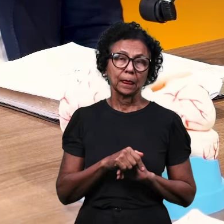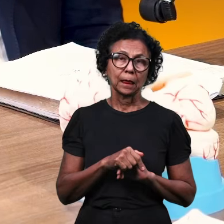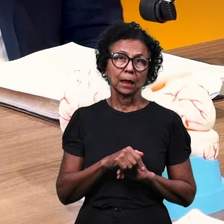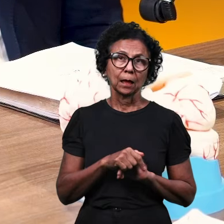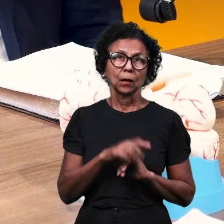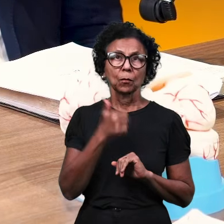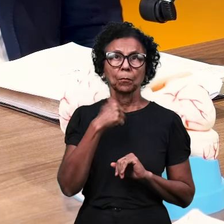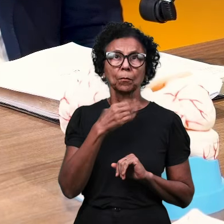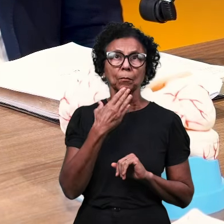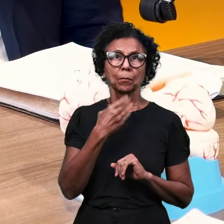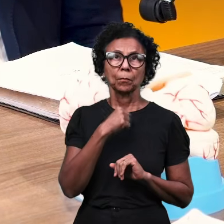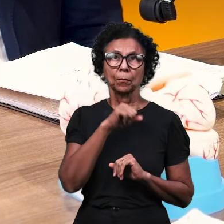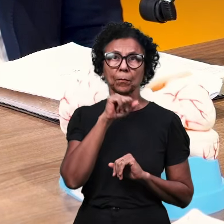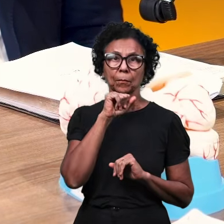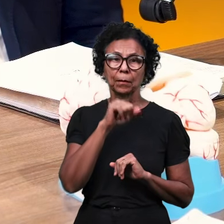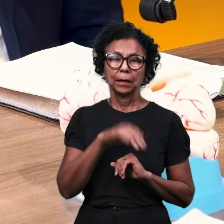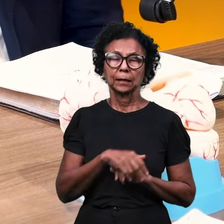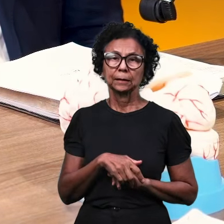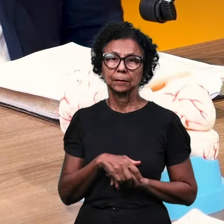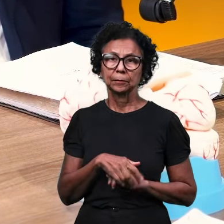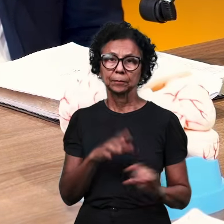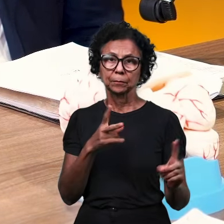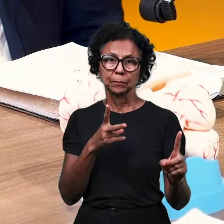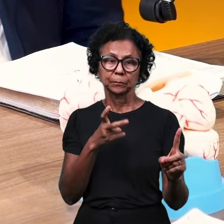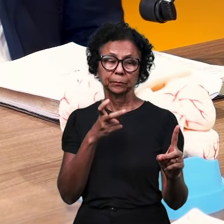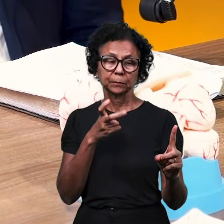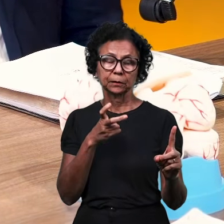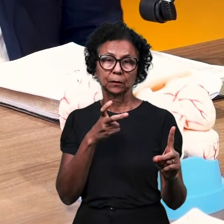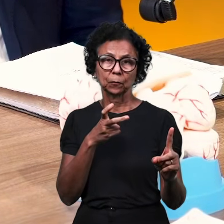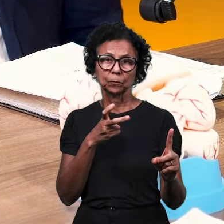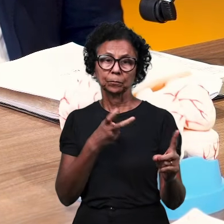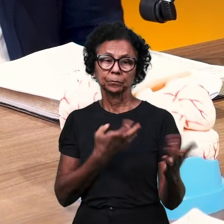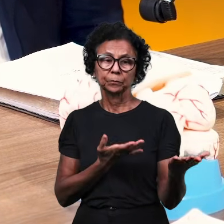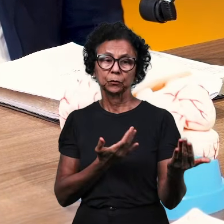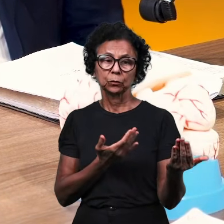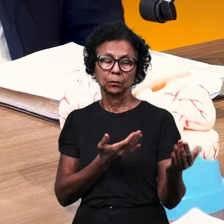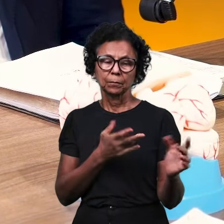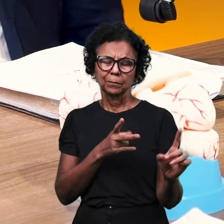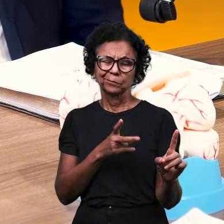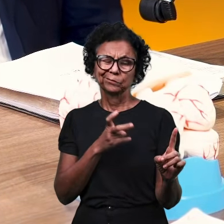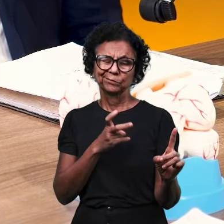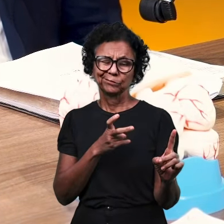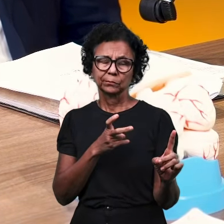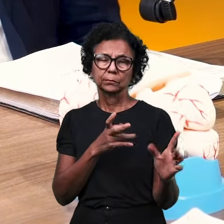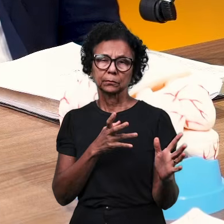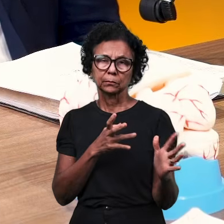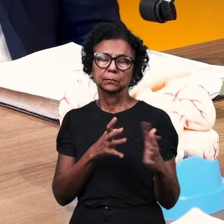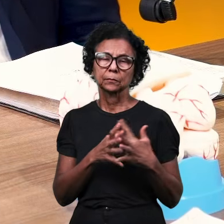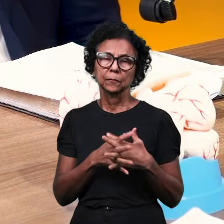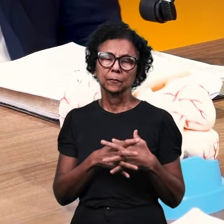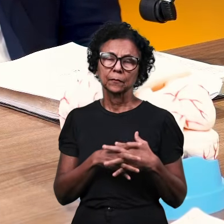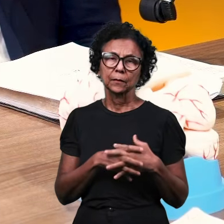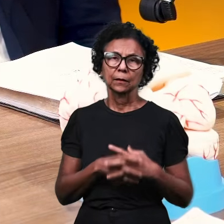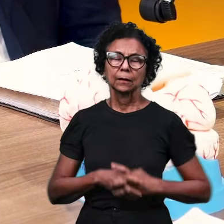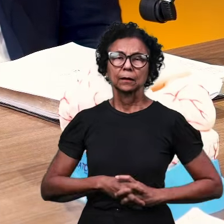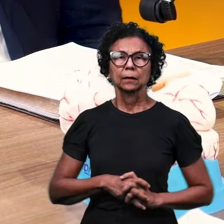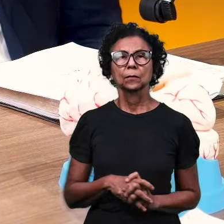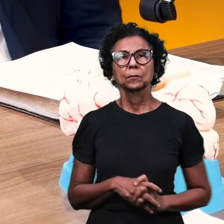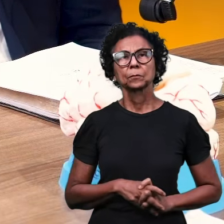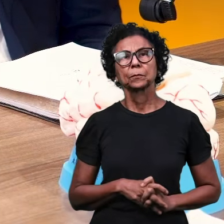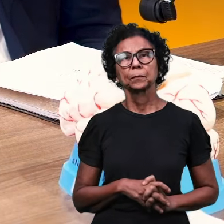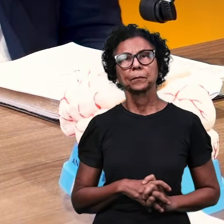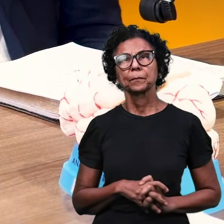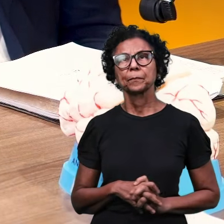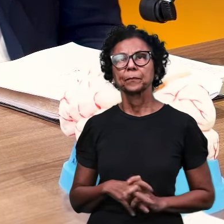pais terem uma percepção e um entendimento. Porque as coisas começam a